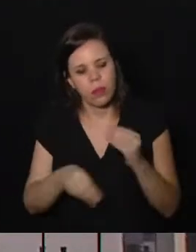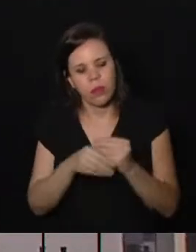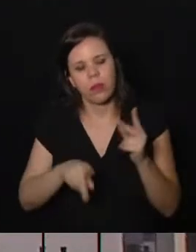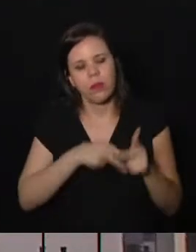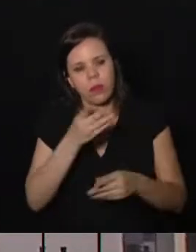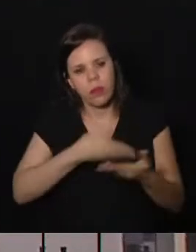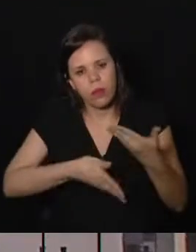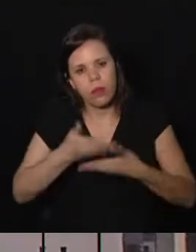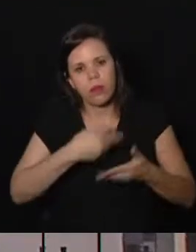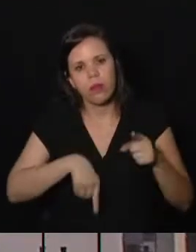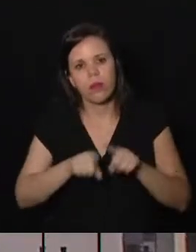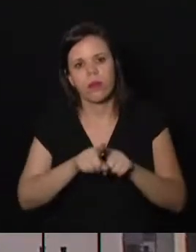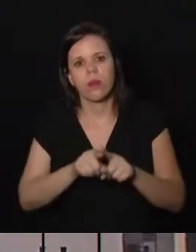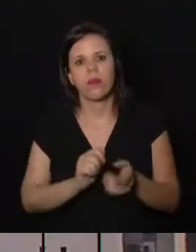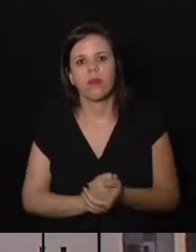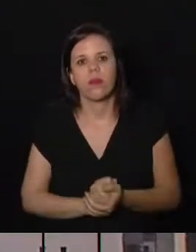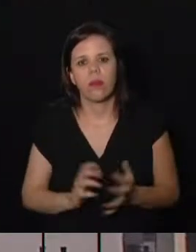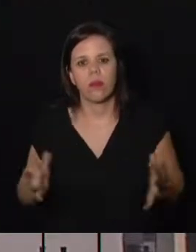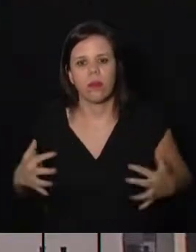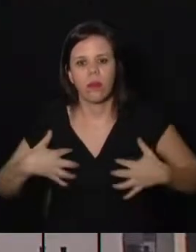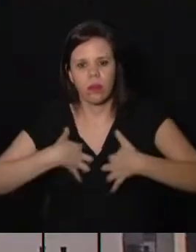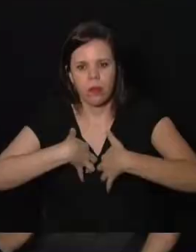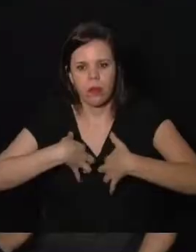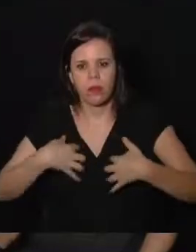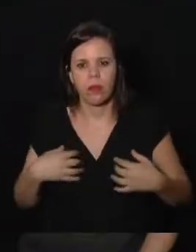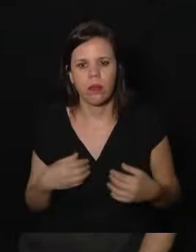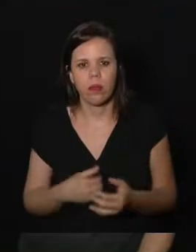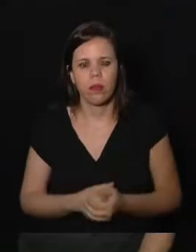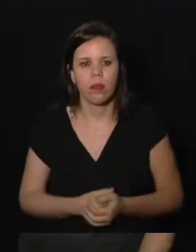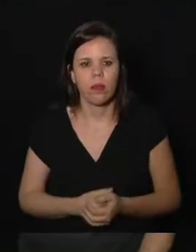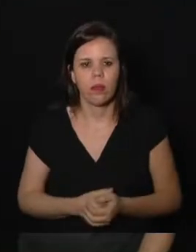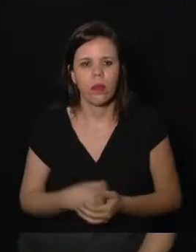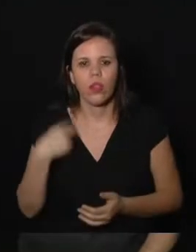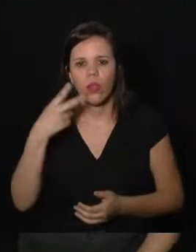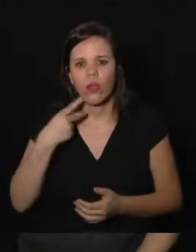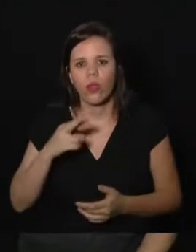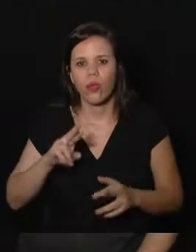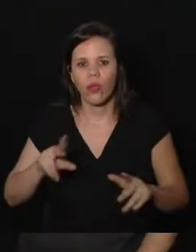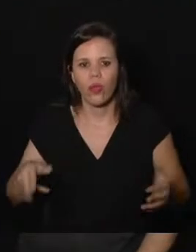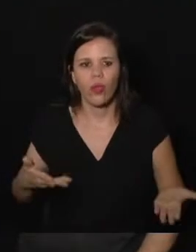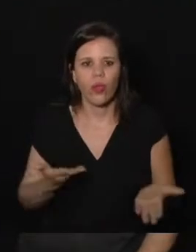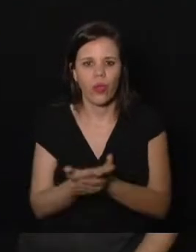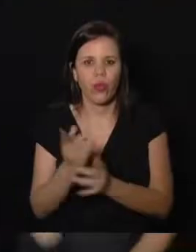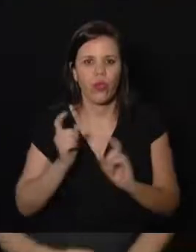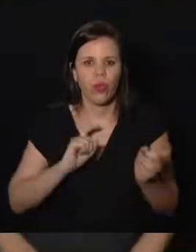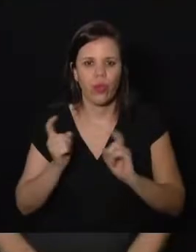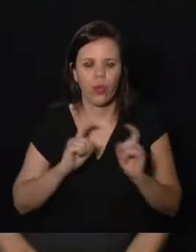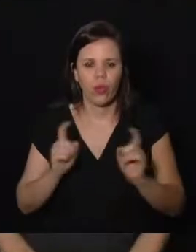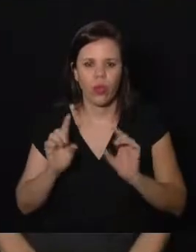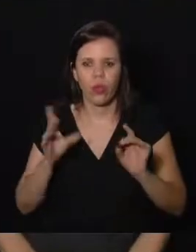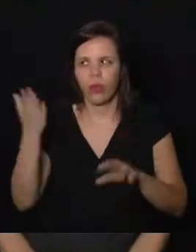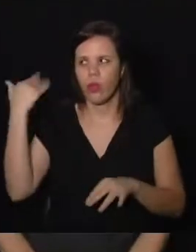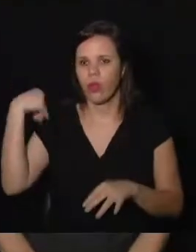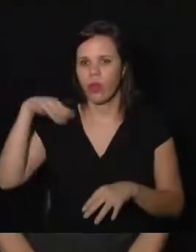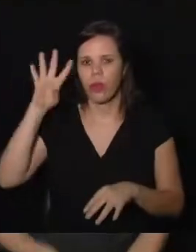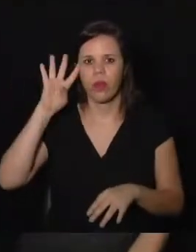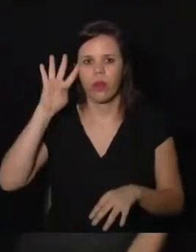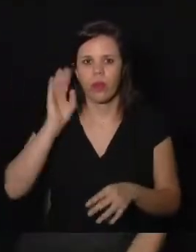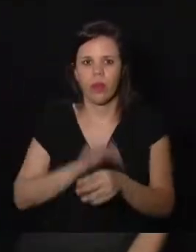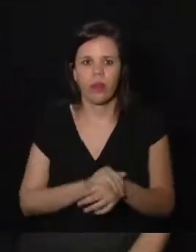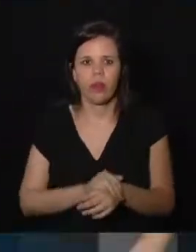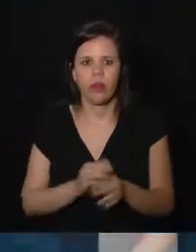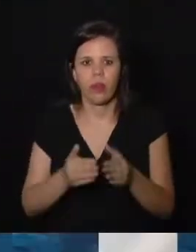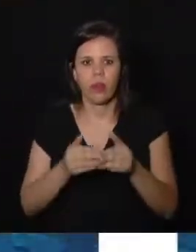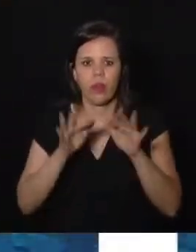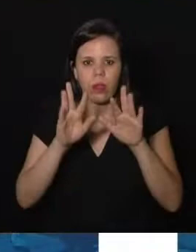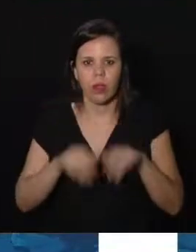pessoas com transtorno do espectro autista. Os vereadores aprovaram na reunião ordinária da última quarta-feira a moção